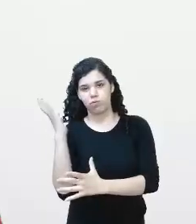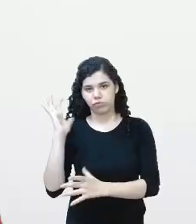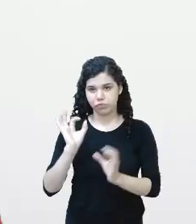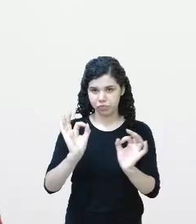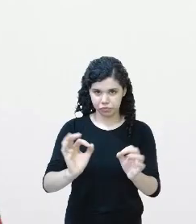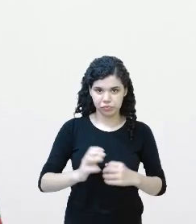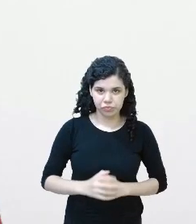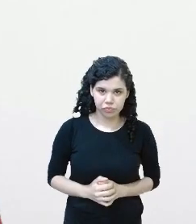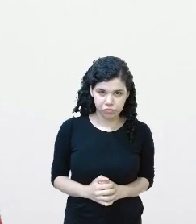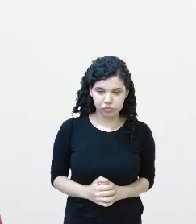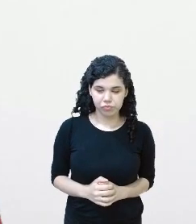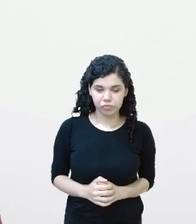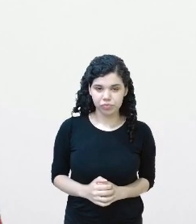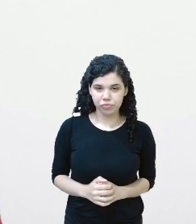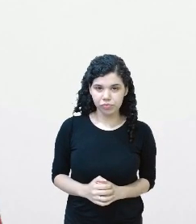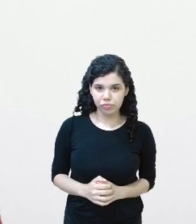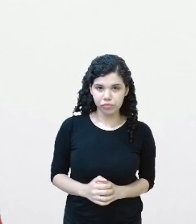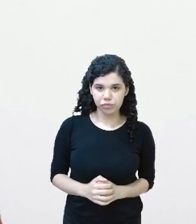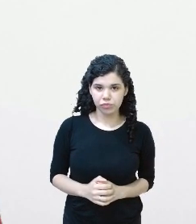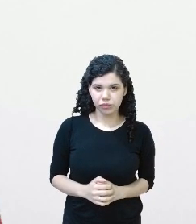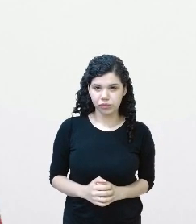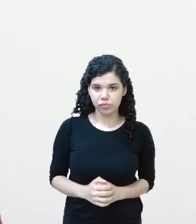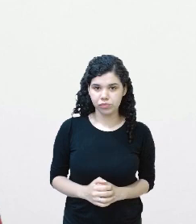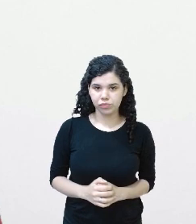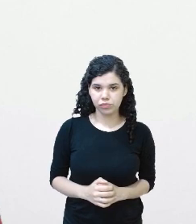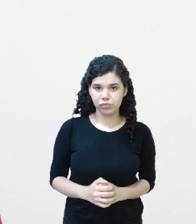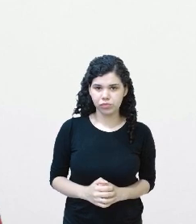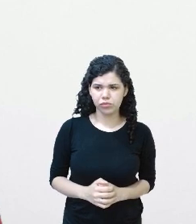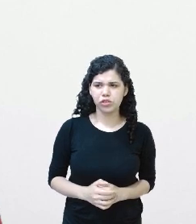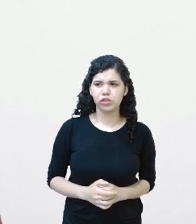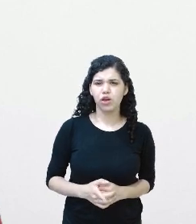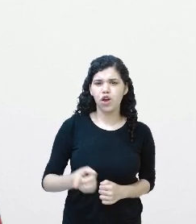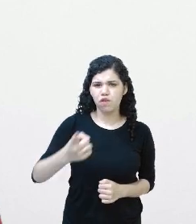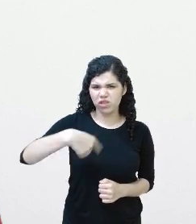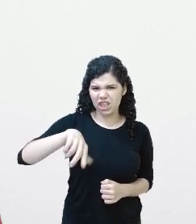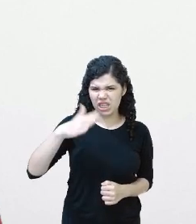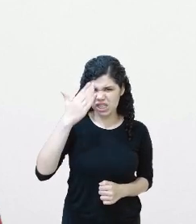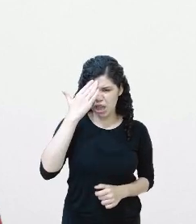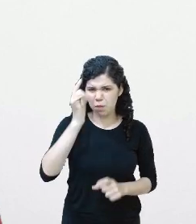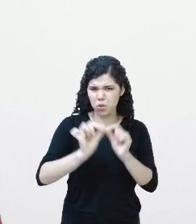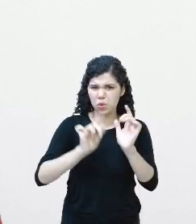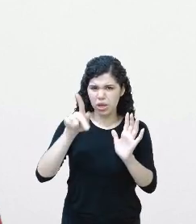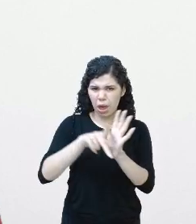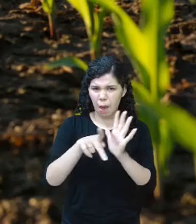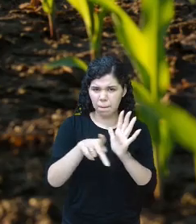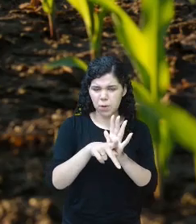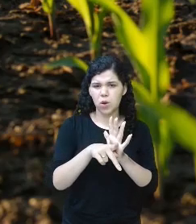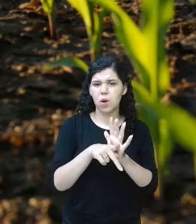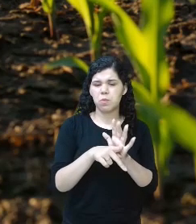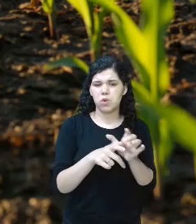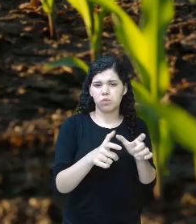tá? Você sabe o que são solos francos ou solos estéreis?